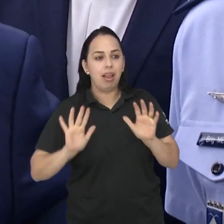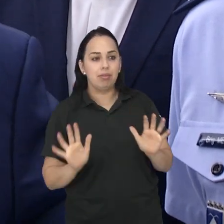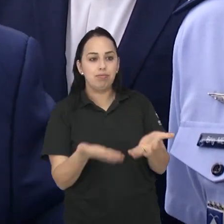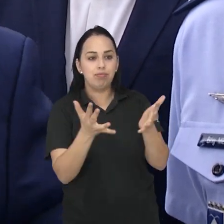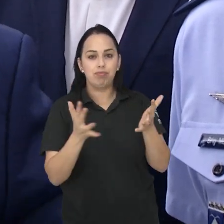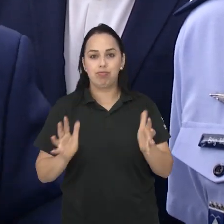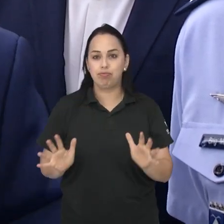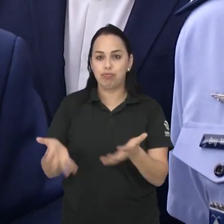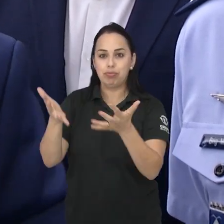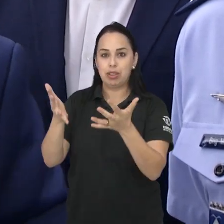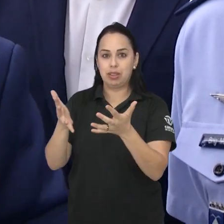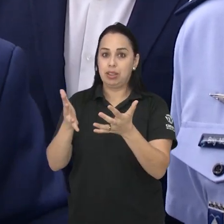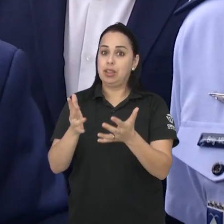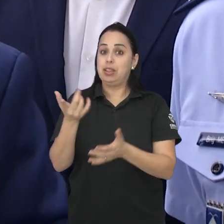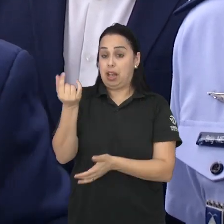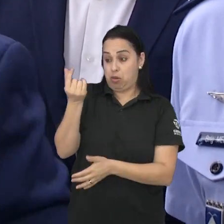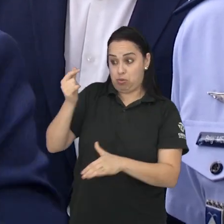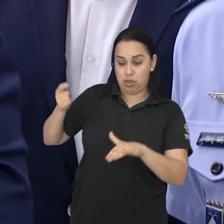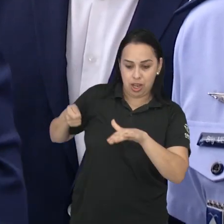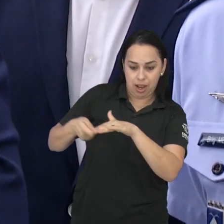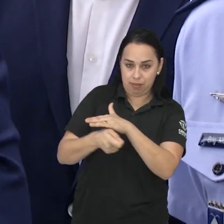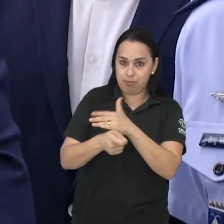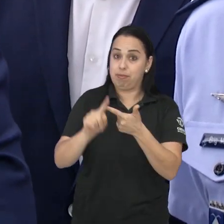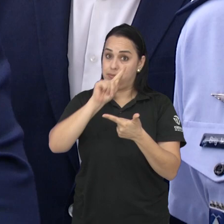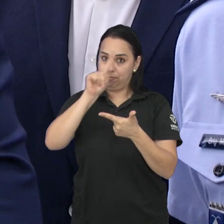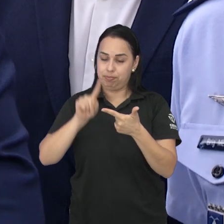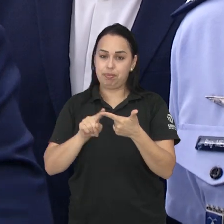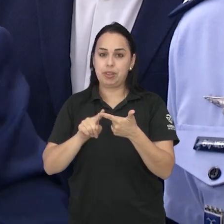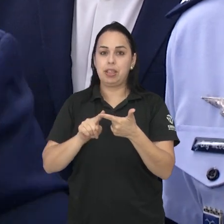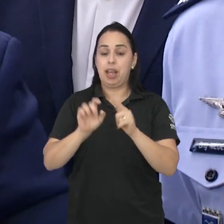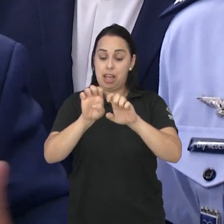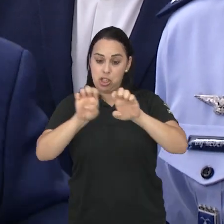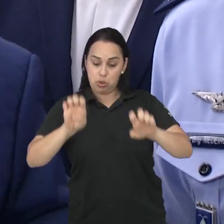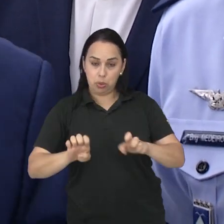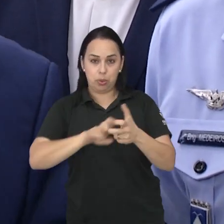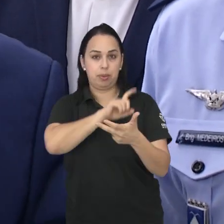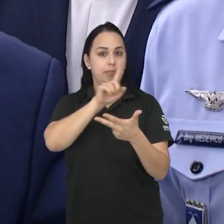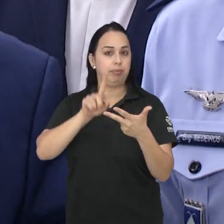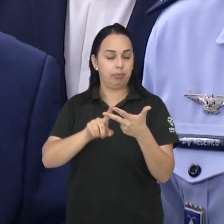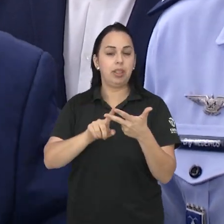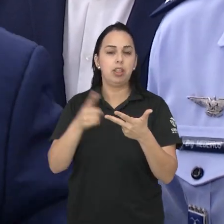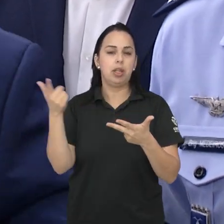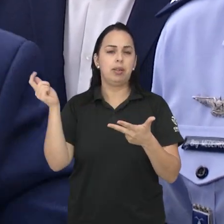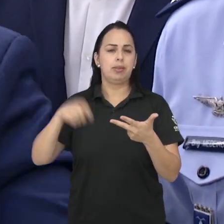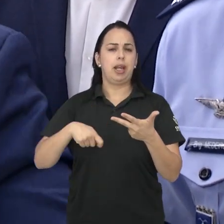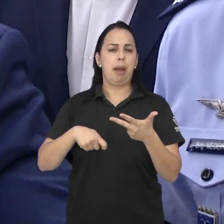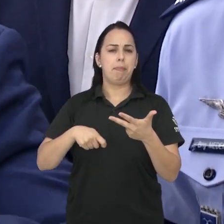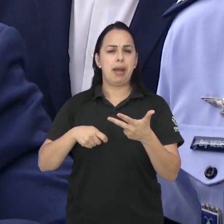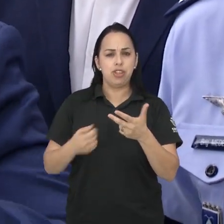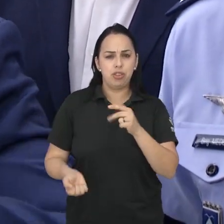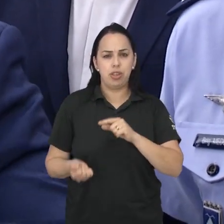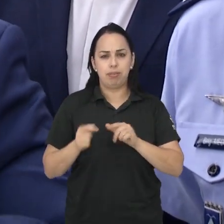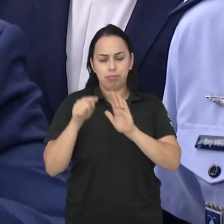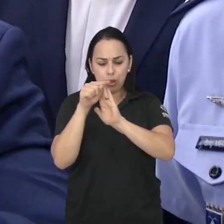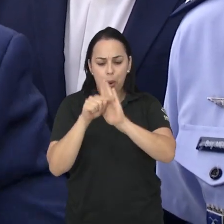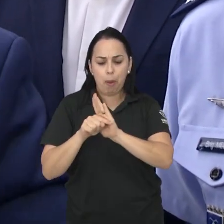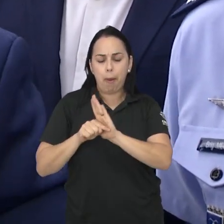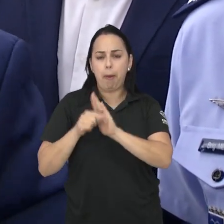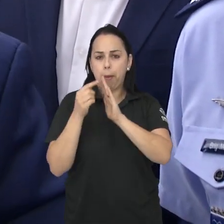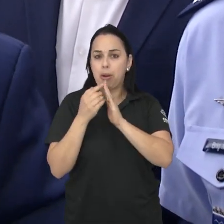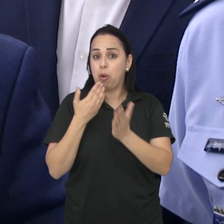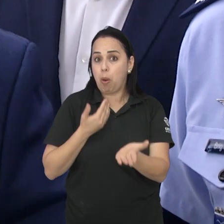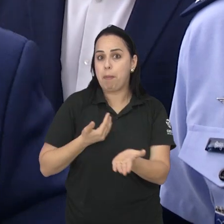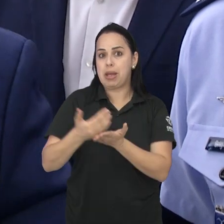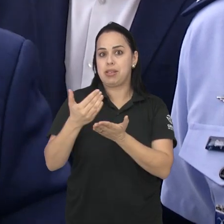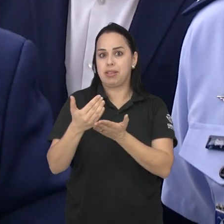aquela motivação para o nosso pesquisador ficar, porque a gente vai ter o recurso financeiro, a gente vai ter infraestrutura, a gente vai ter condição para o